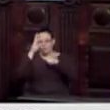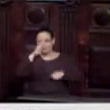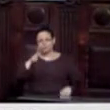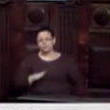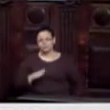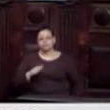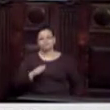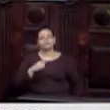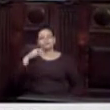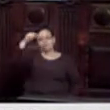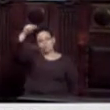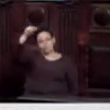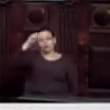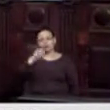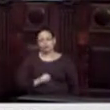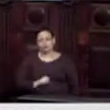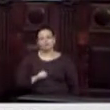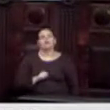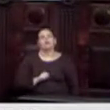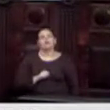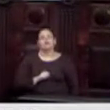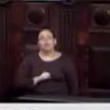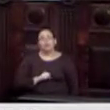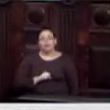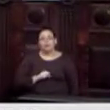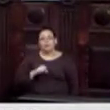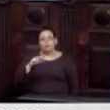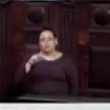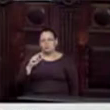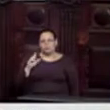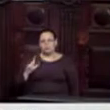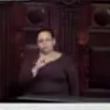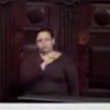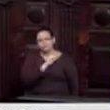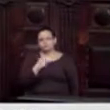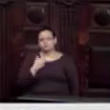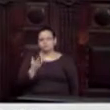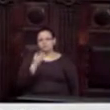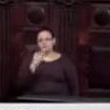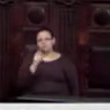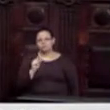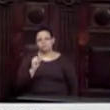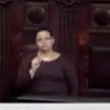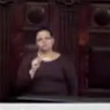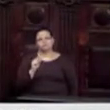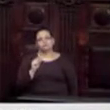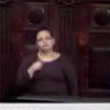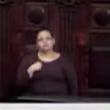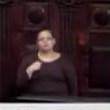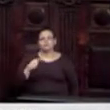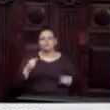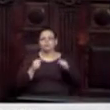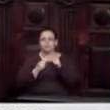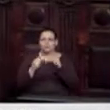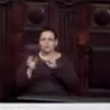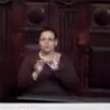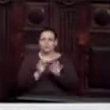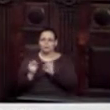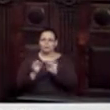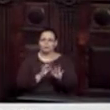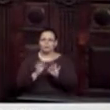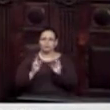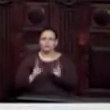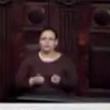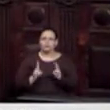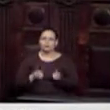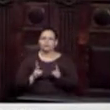de norte a sul, de leste a oeste. Então eu quero dizer aqui, que com relação ao projeto, vamos